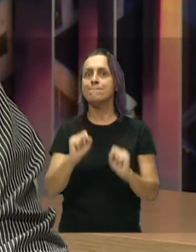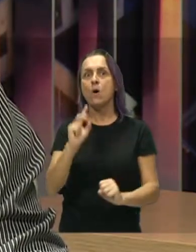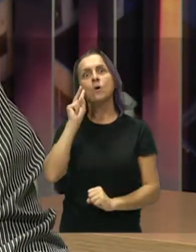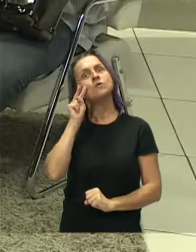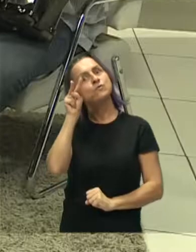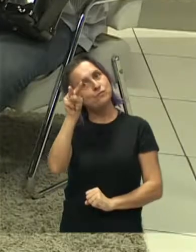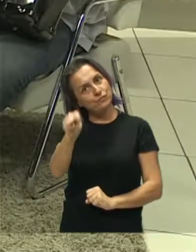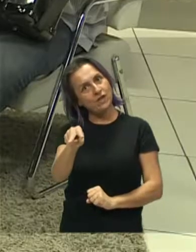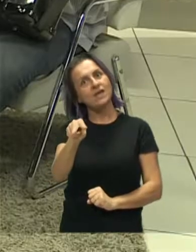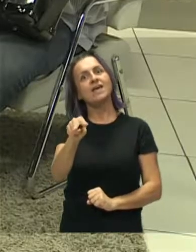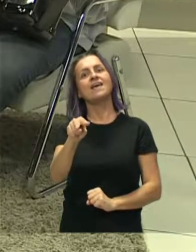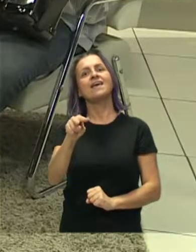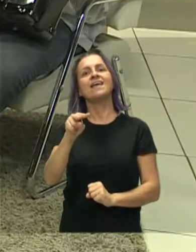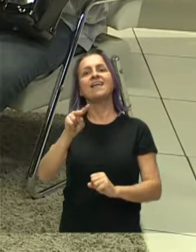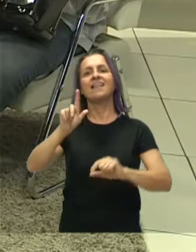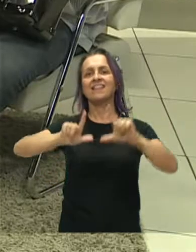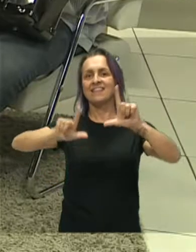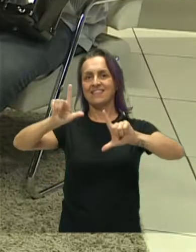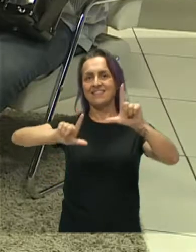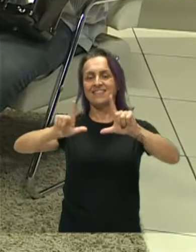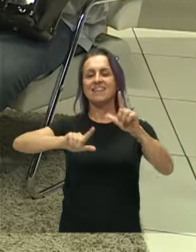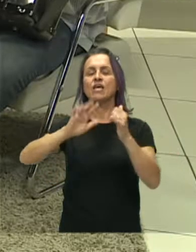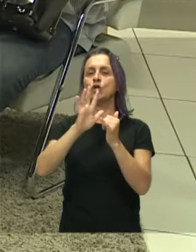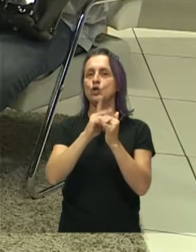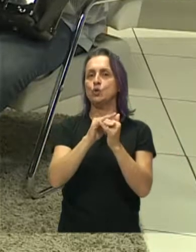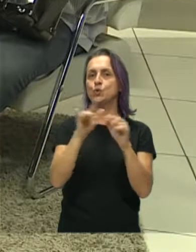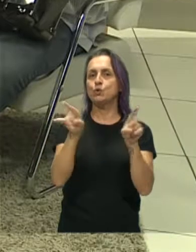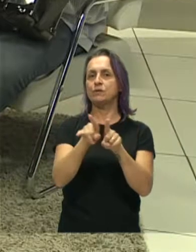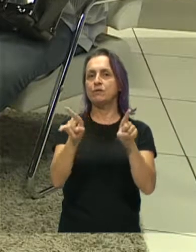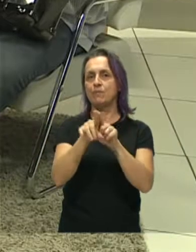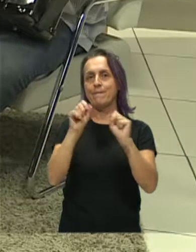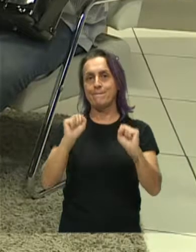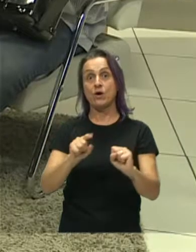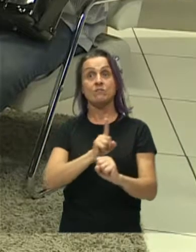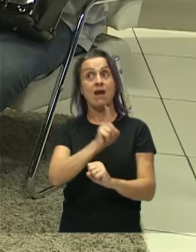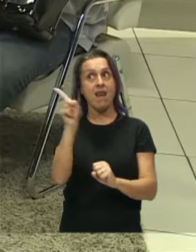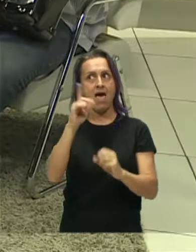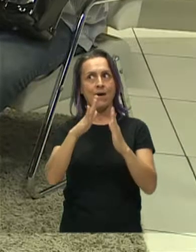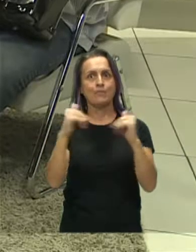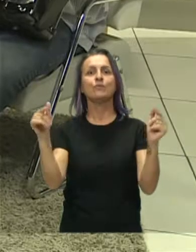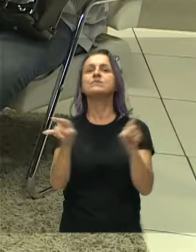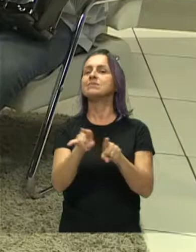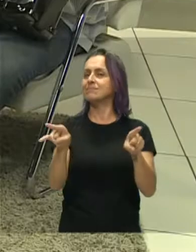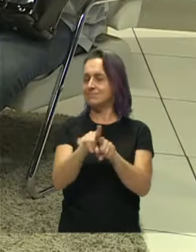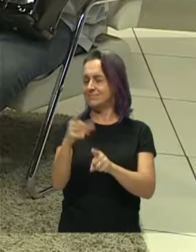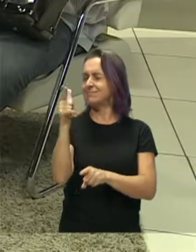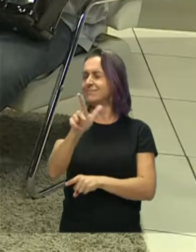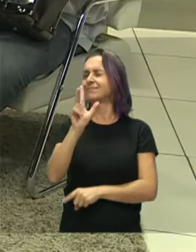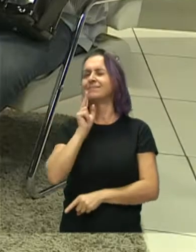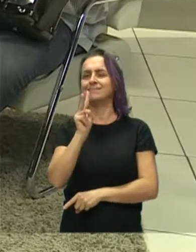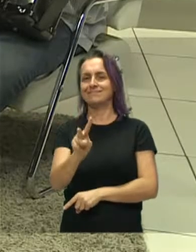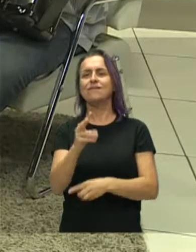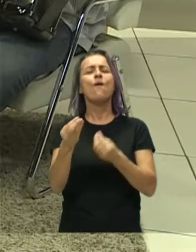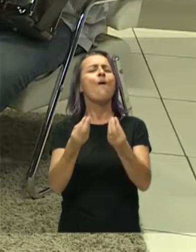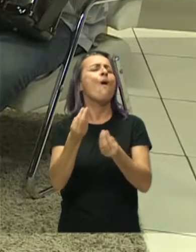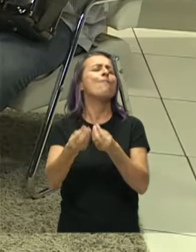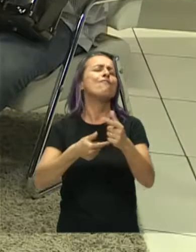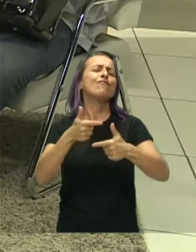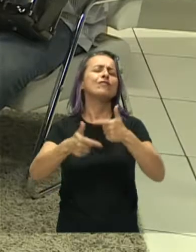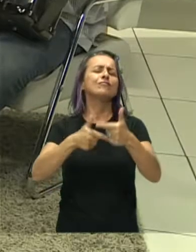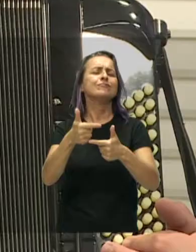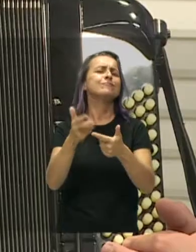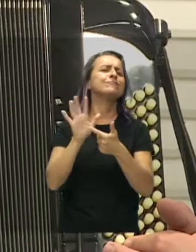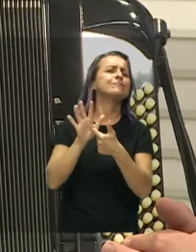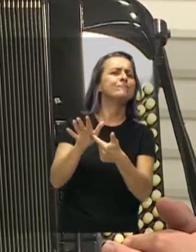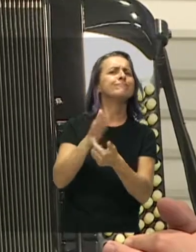o sinal aqui de Itajaí também passa lá em Brusque. Chegando. Como é que foi a receptividade desse trabalho aqui, lá quando...